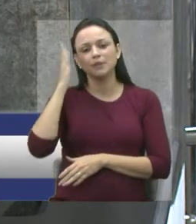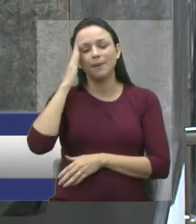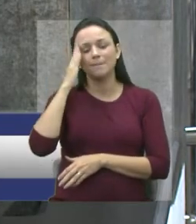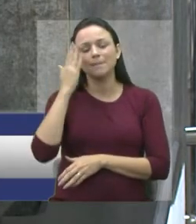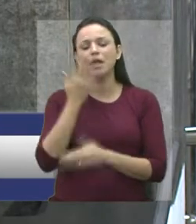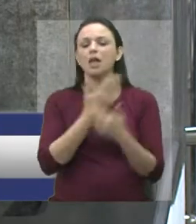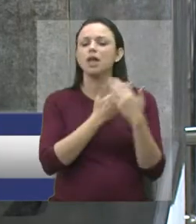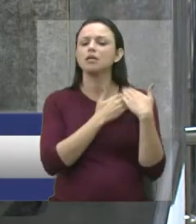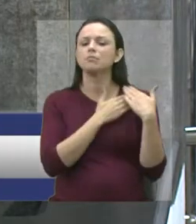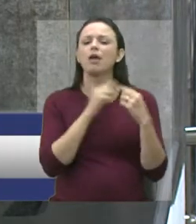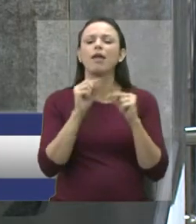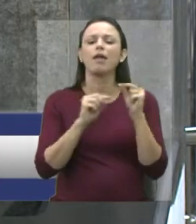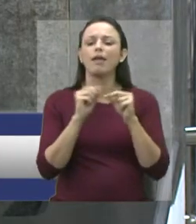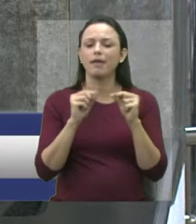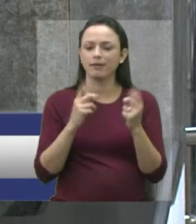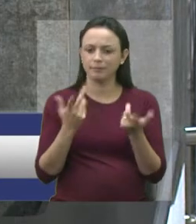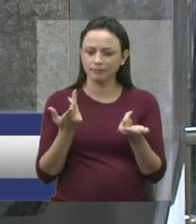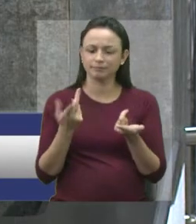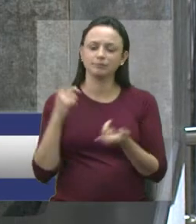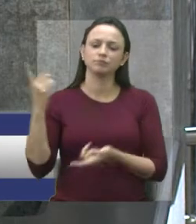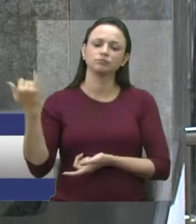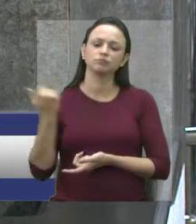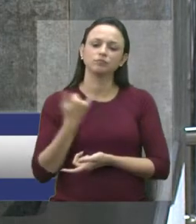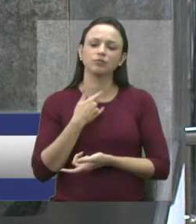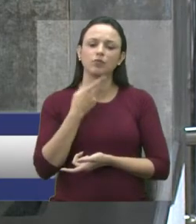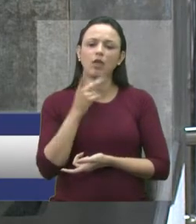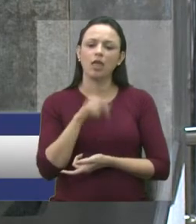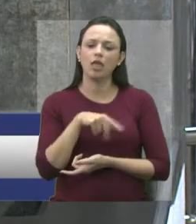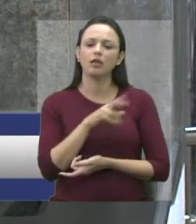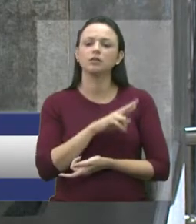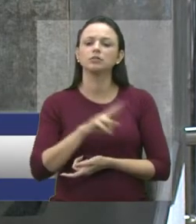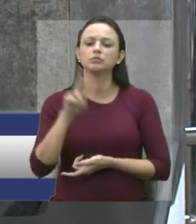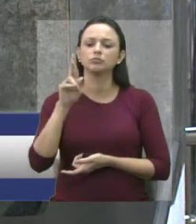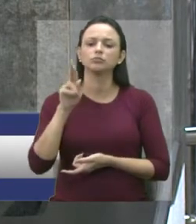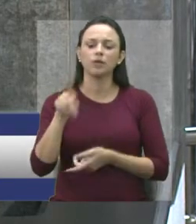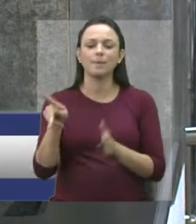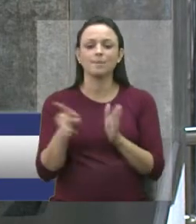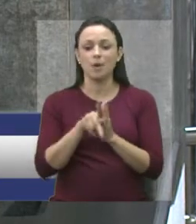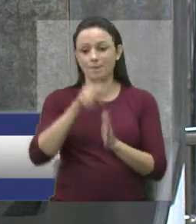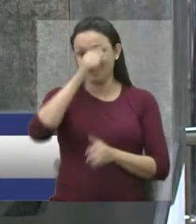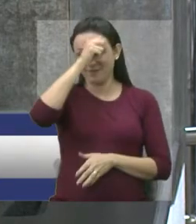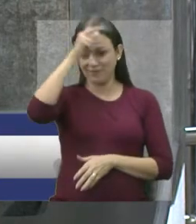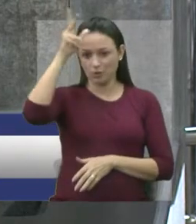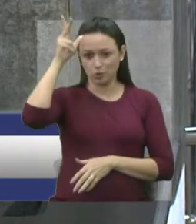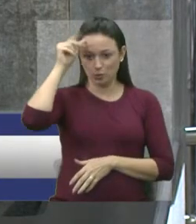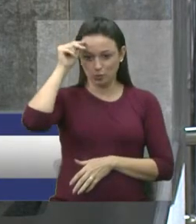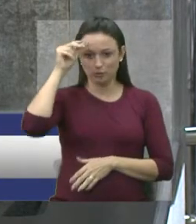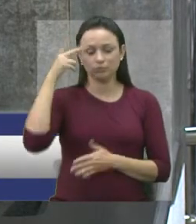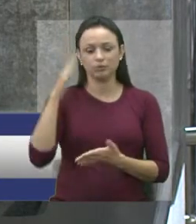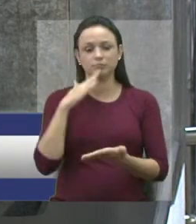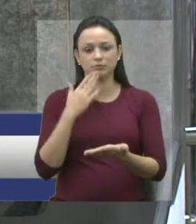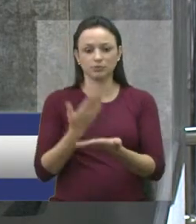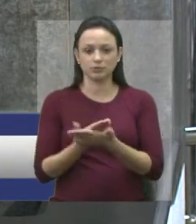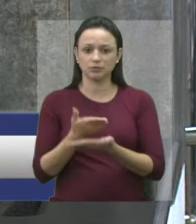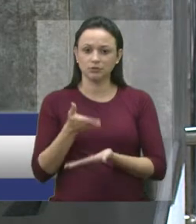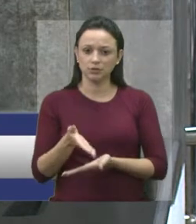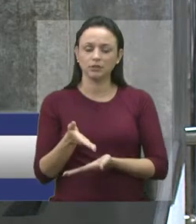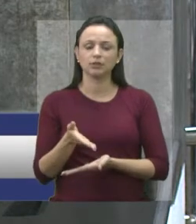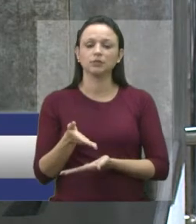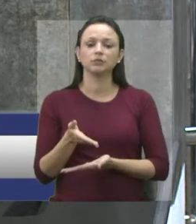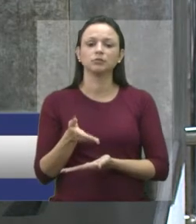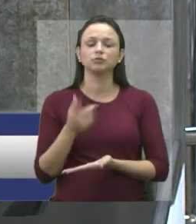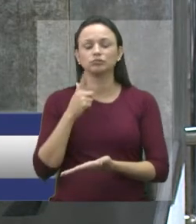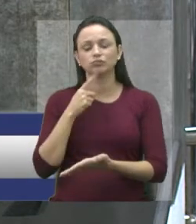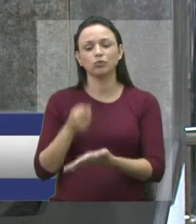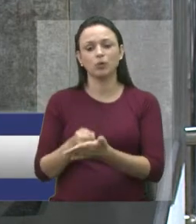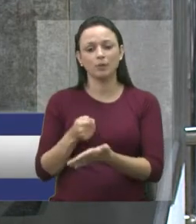responsabilidade de quem era, e nos informaram que era de responsabilidade esse espaço da prefeitura. Então, nesse requerimento, estamos aí